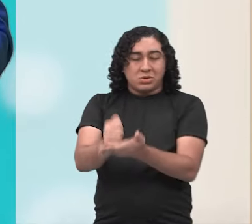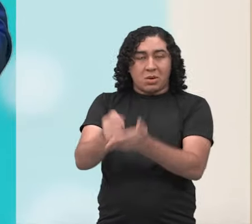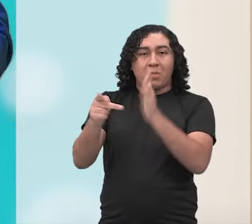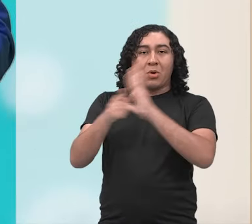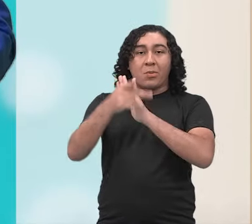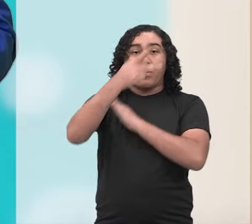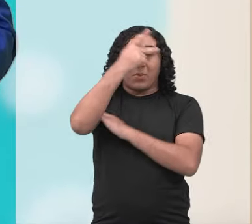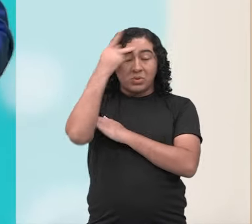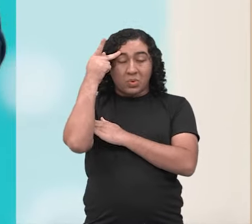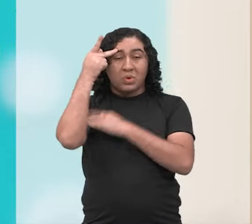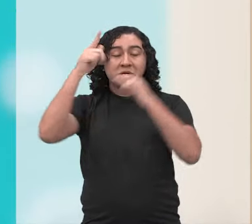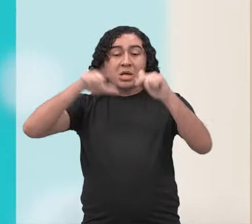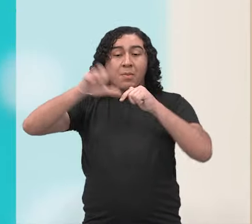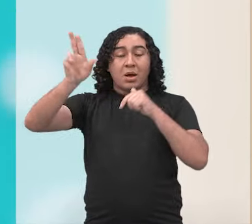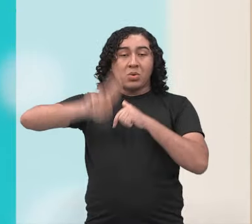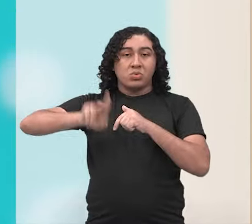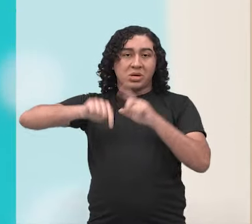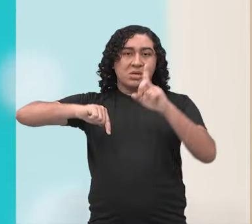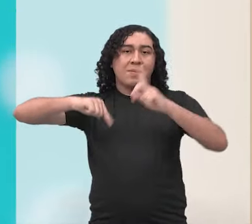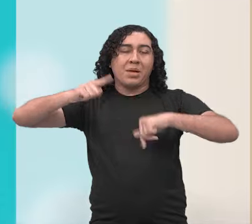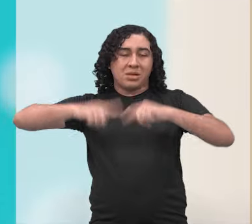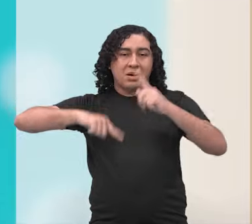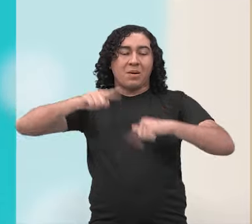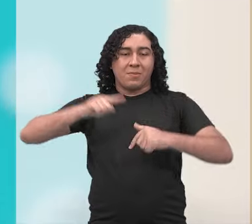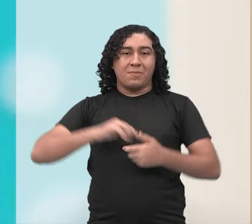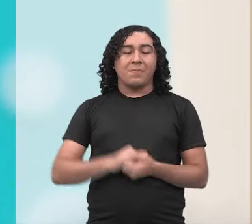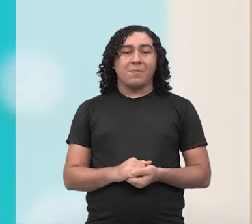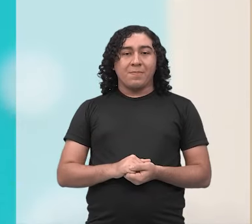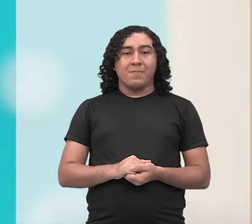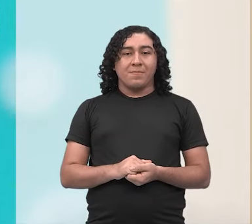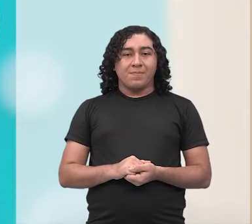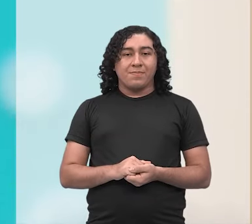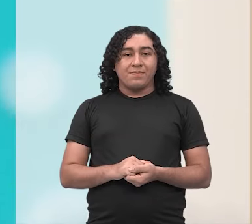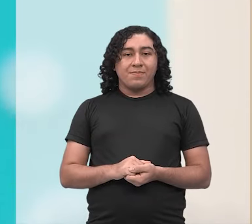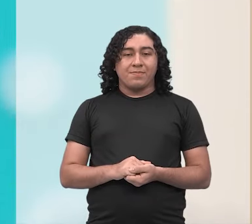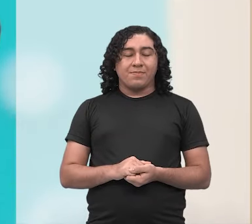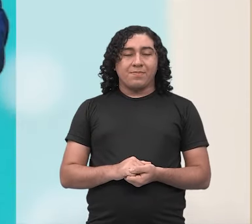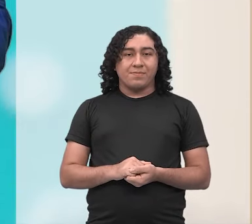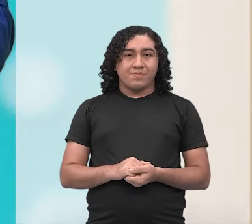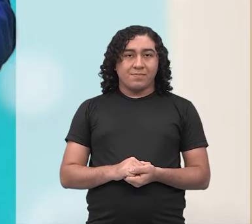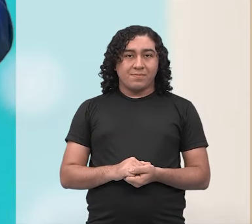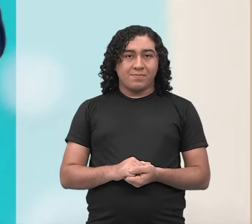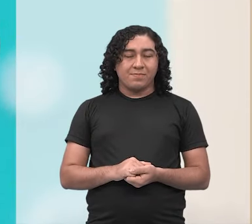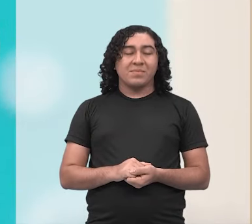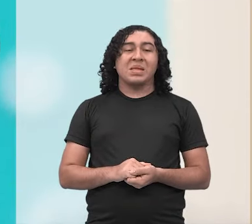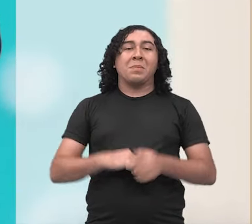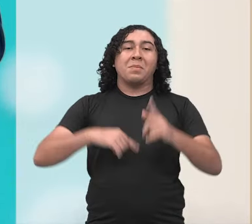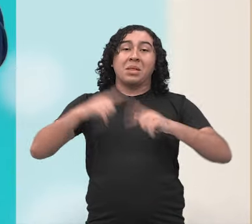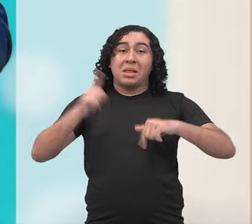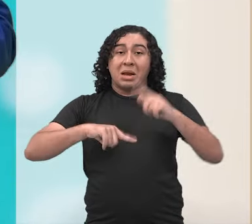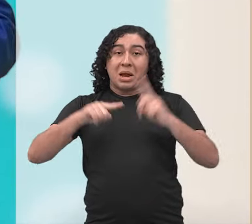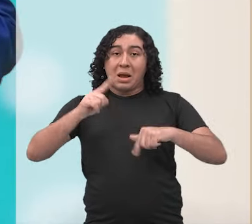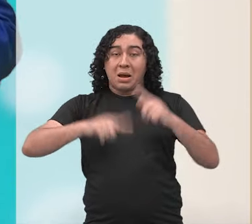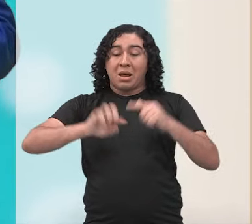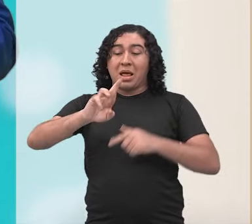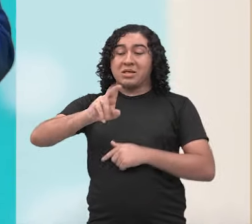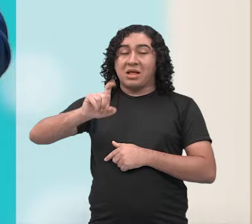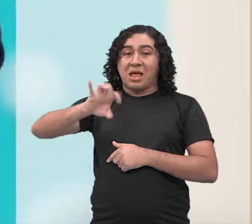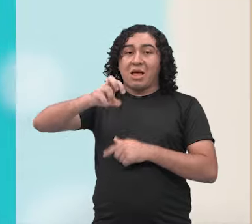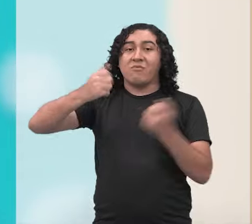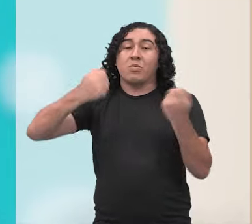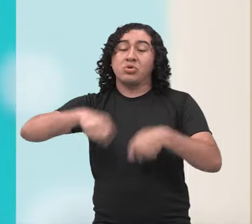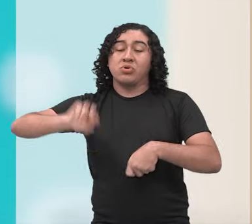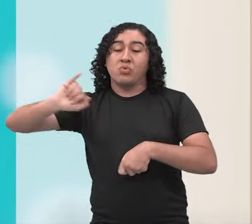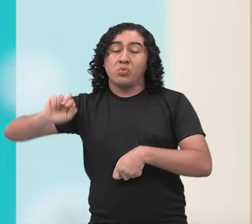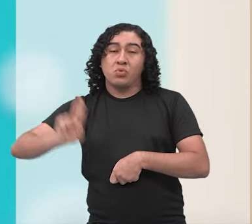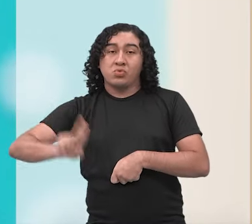que estão lá, de materiais recicláveis, tá? Então, coloquem materiais reciclados, você pode reaproveitar. O lixo, não. O lixo